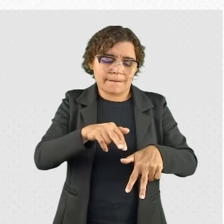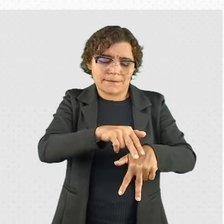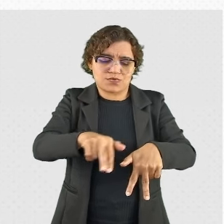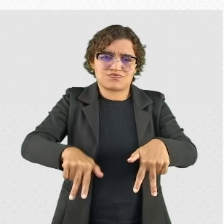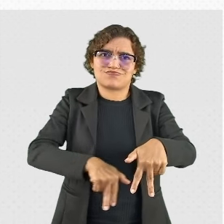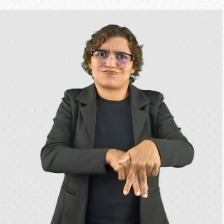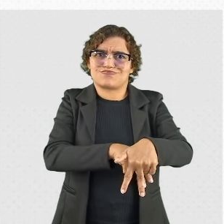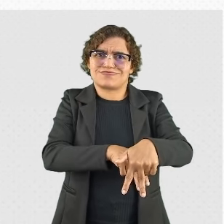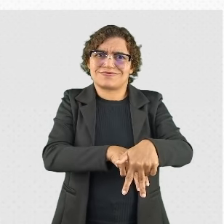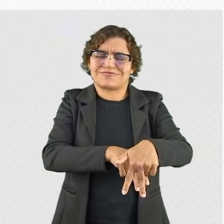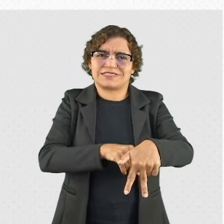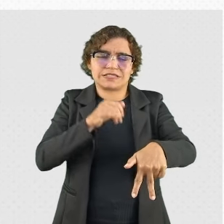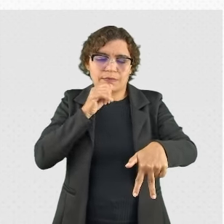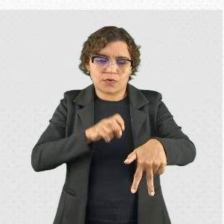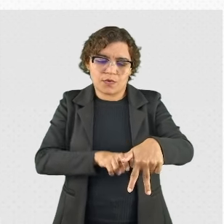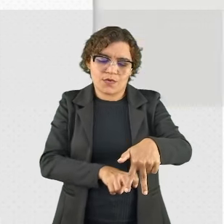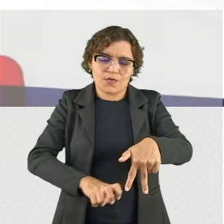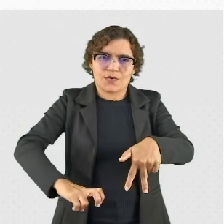né?